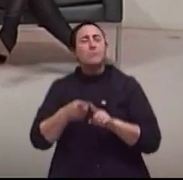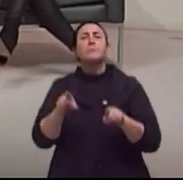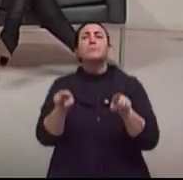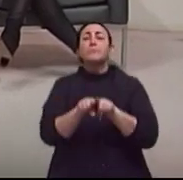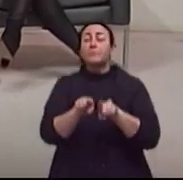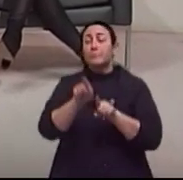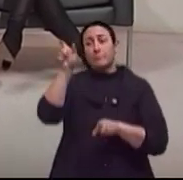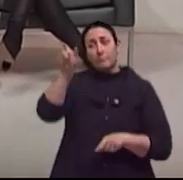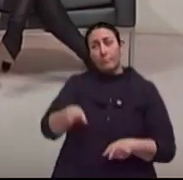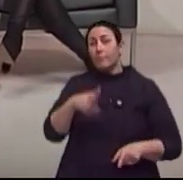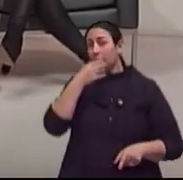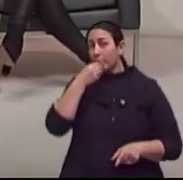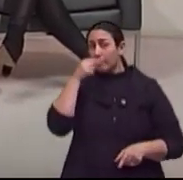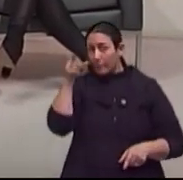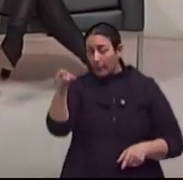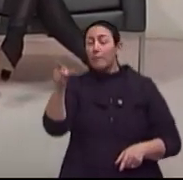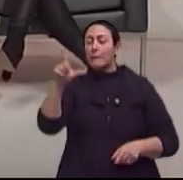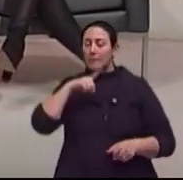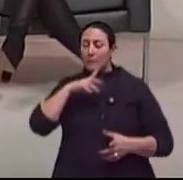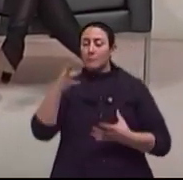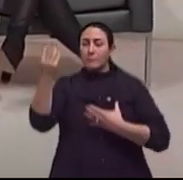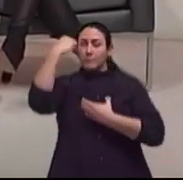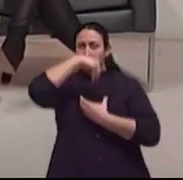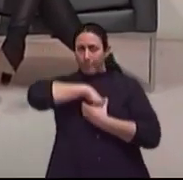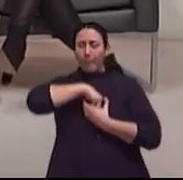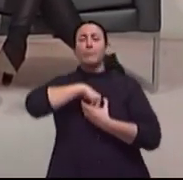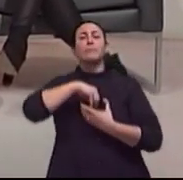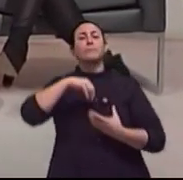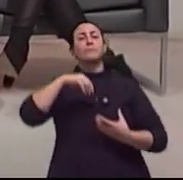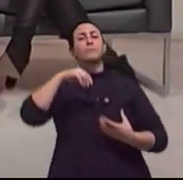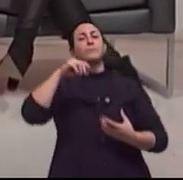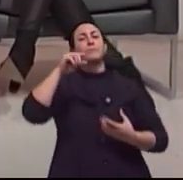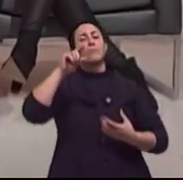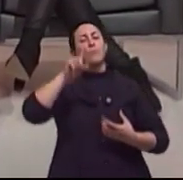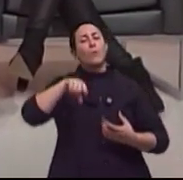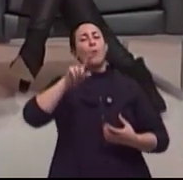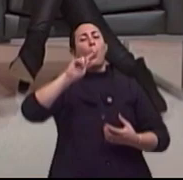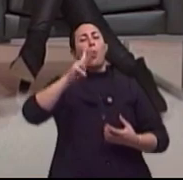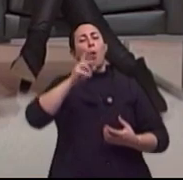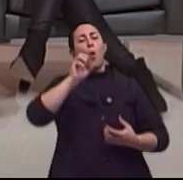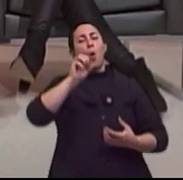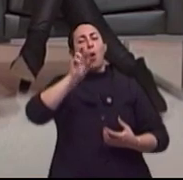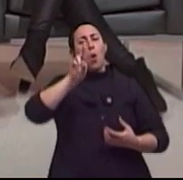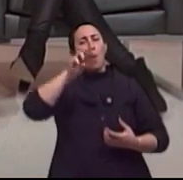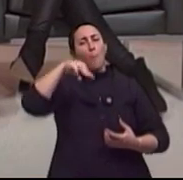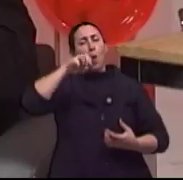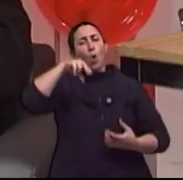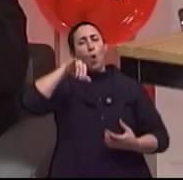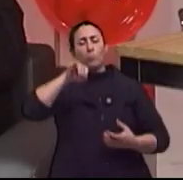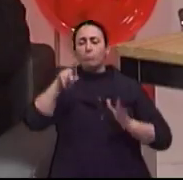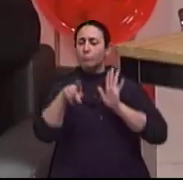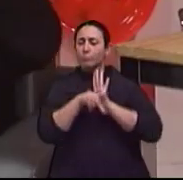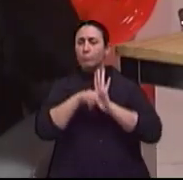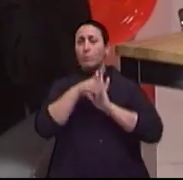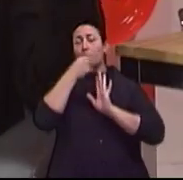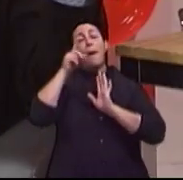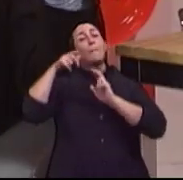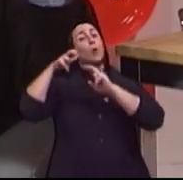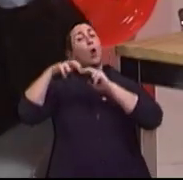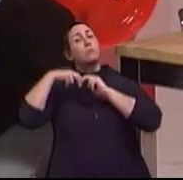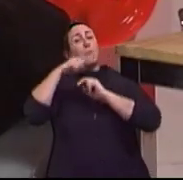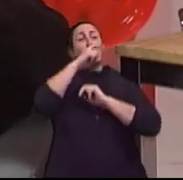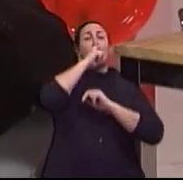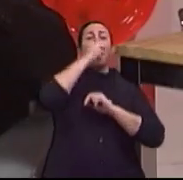genético andro hormônio masculino genética aham casos de calvis do lado paterno ou